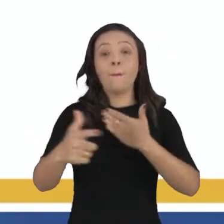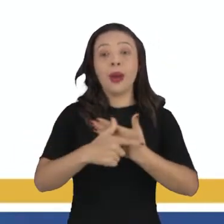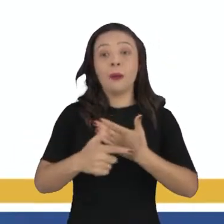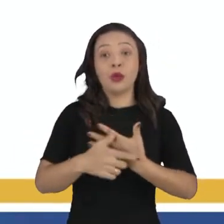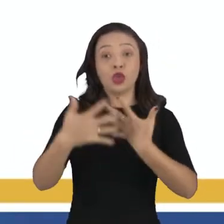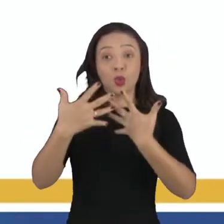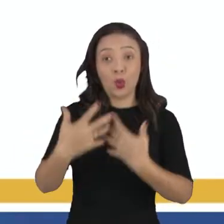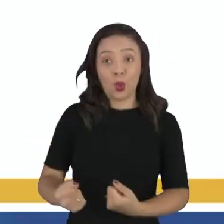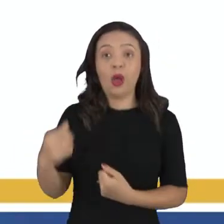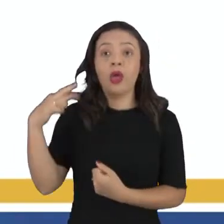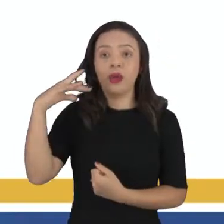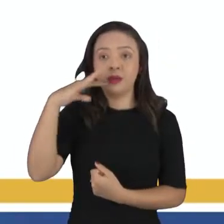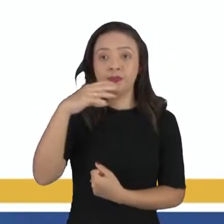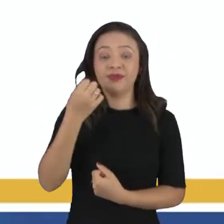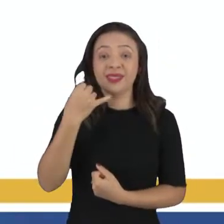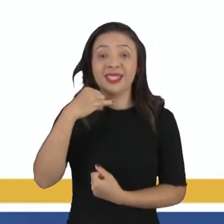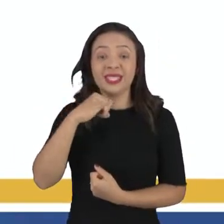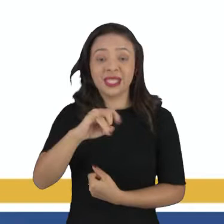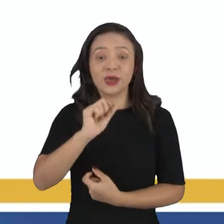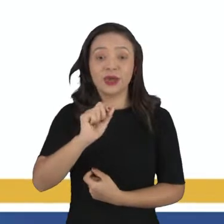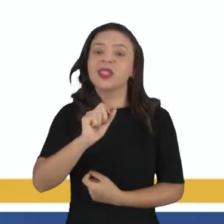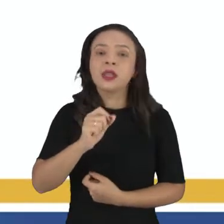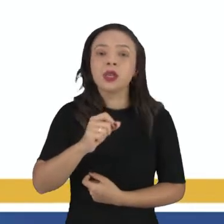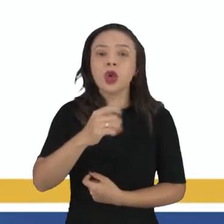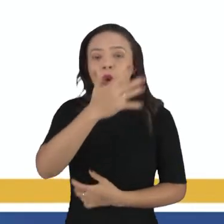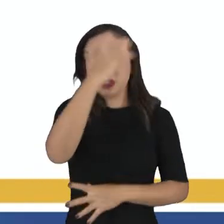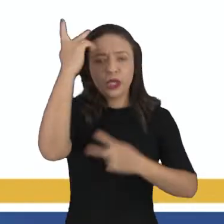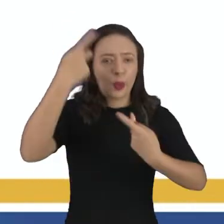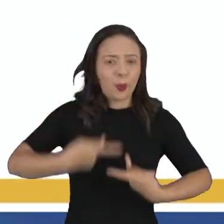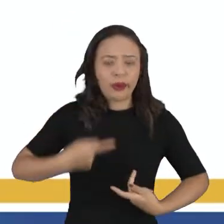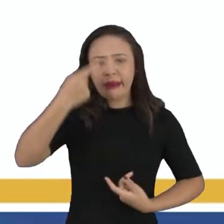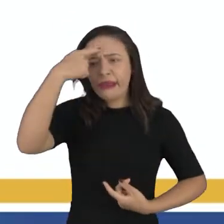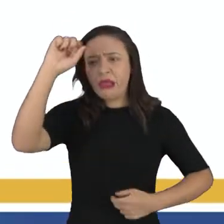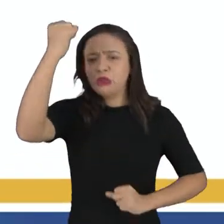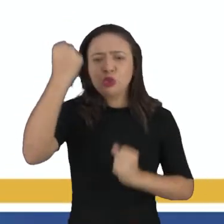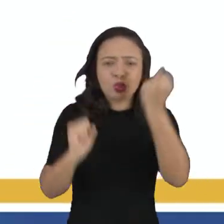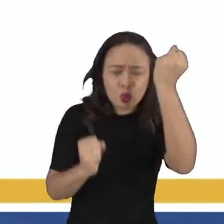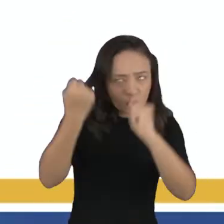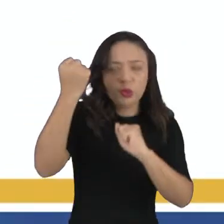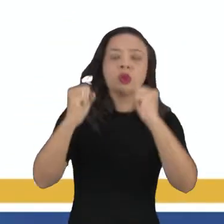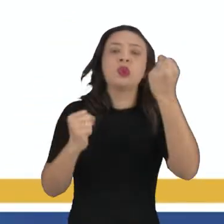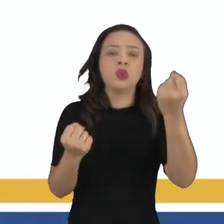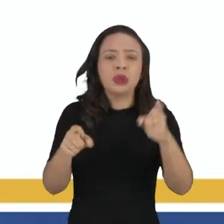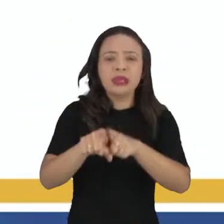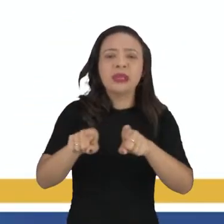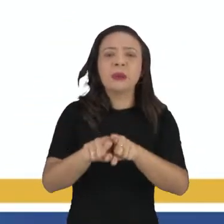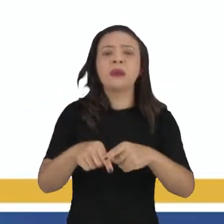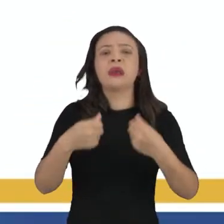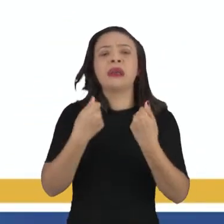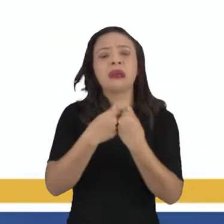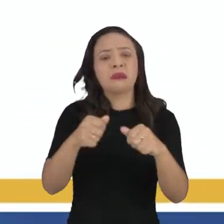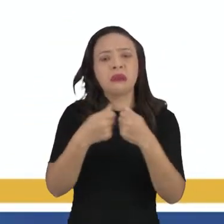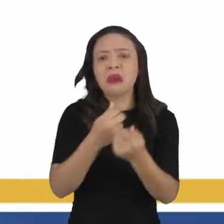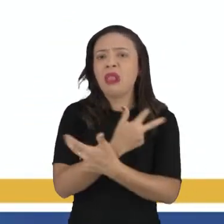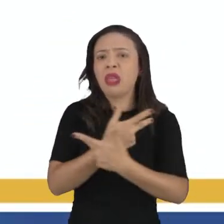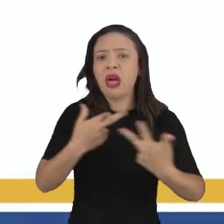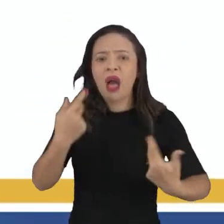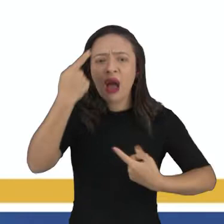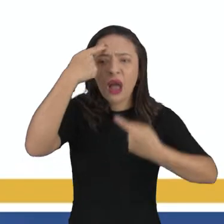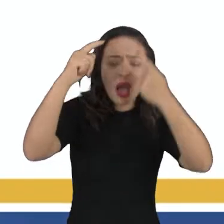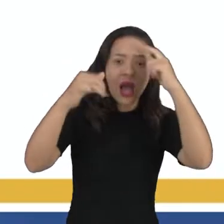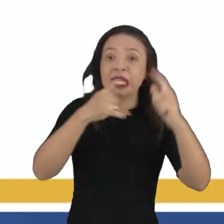calor, né, com o aumento da atividade humana, né, das indústrias, do transporte, da produção